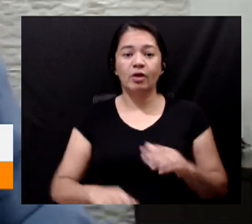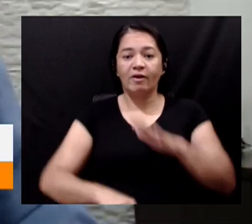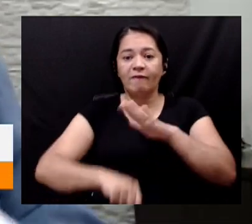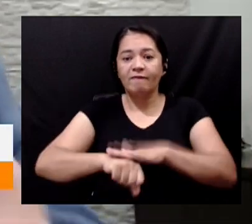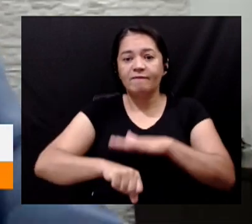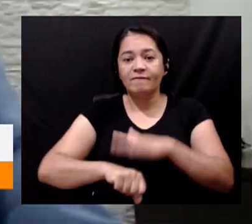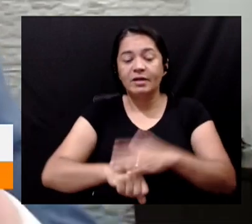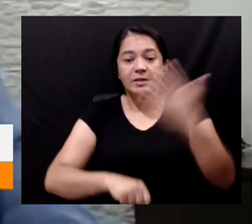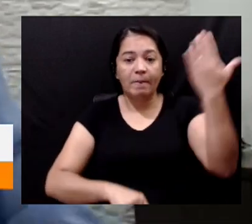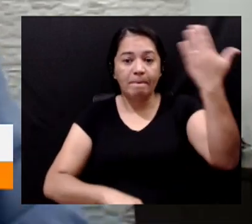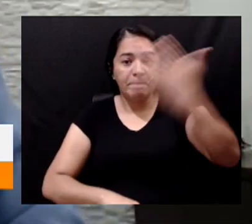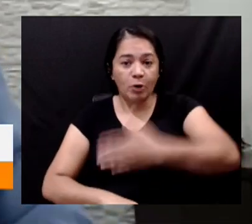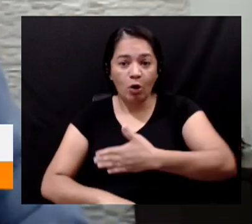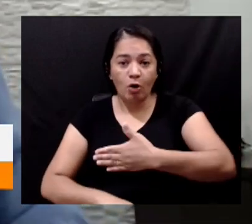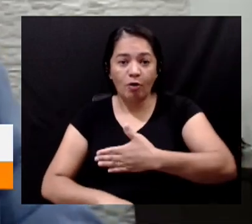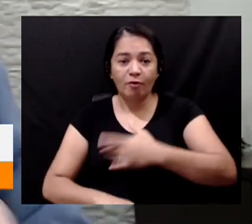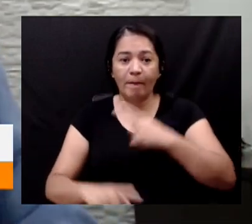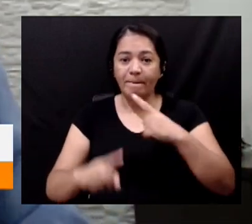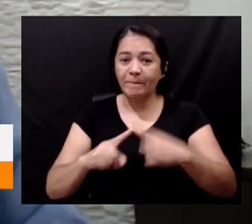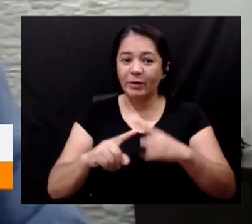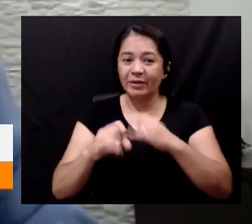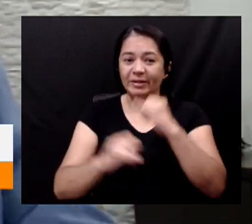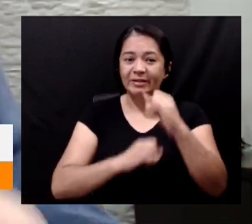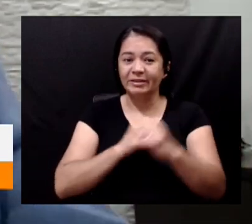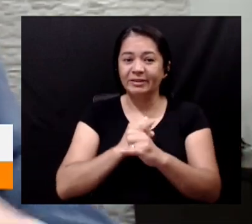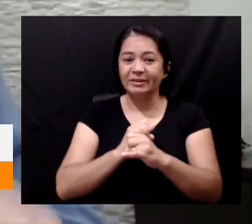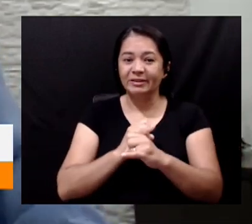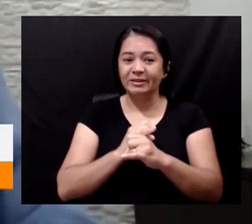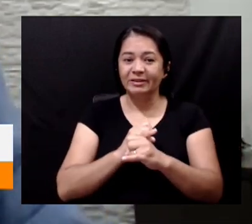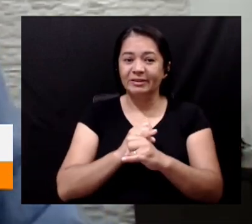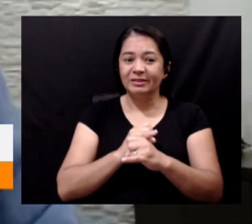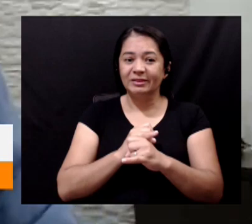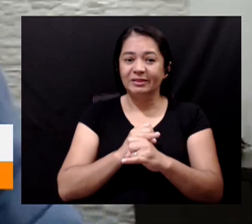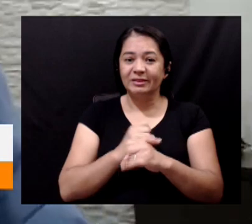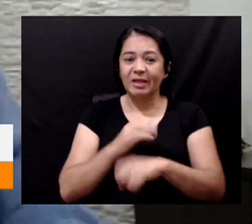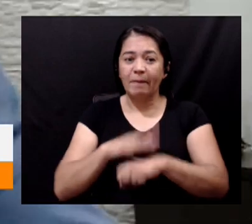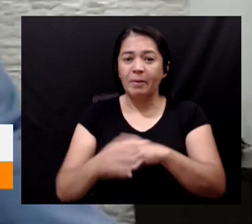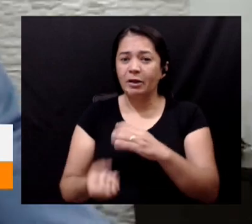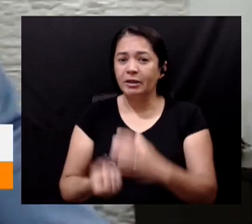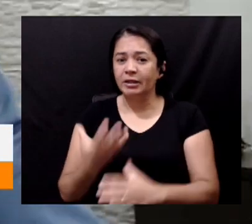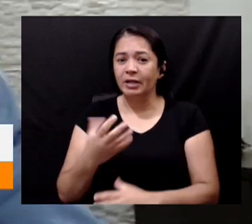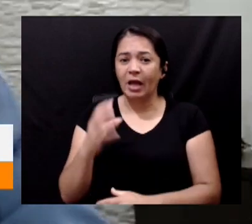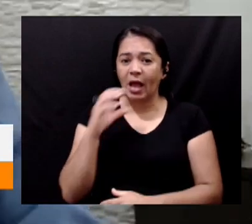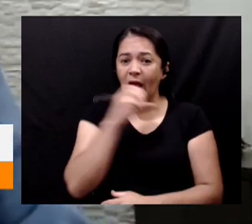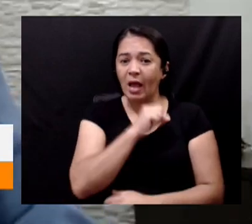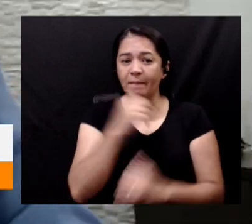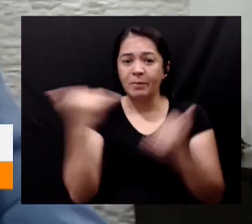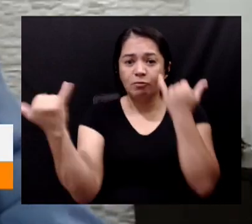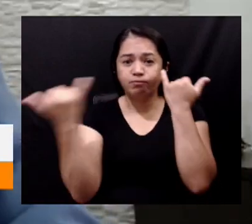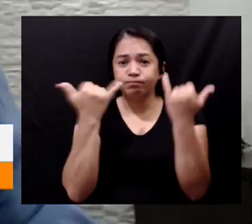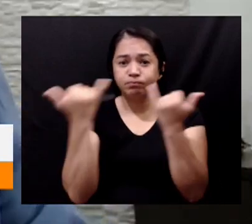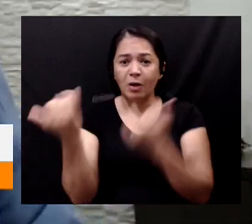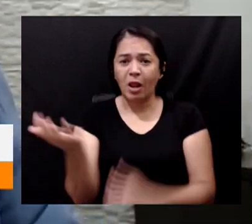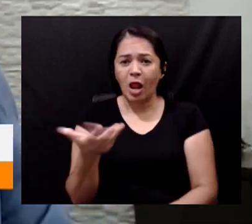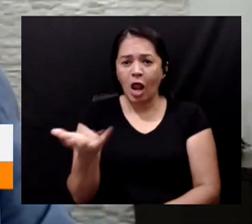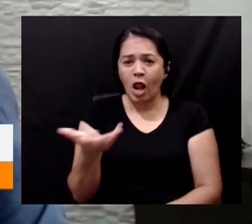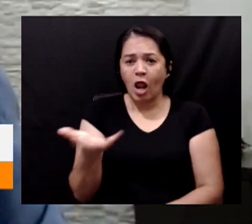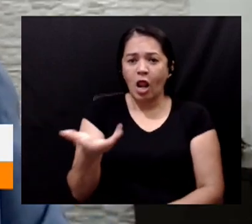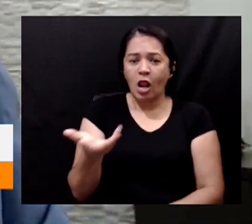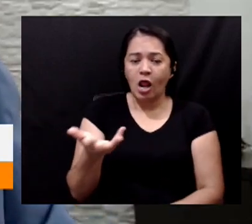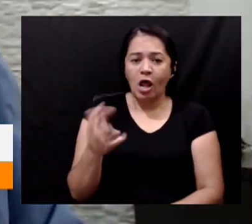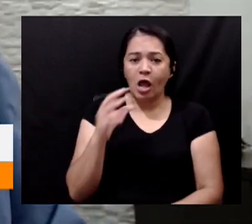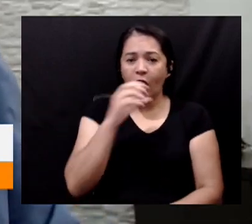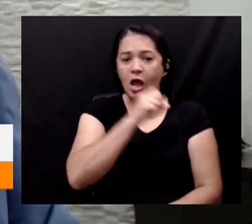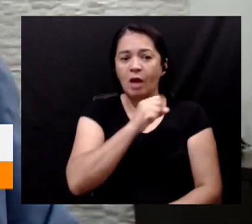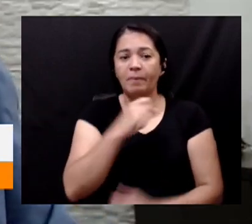a internet, as provas estão sempre, digamos que, sendo criadas rapidamente, a informação está correndo muito rápido. Então, é produzir as provas. E